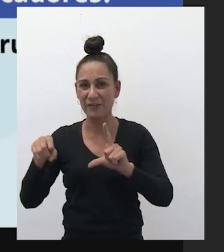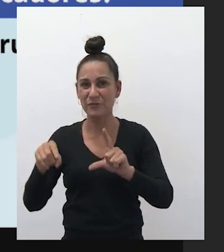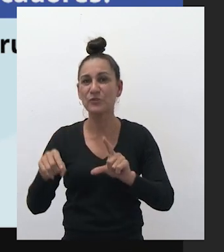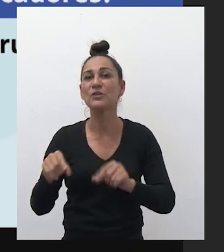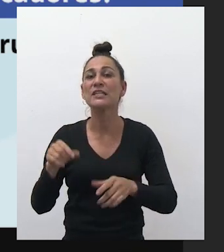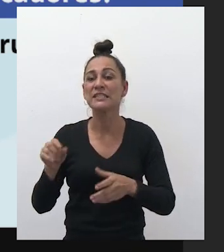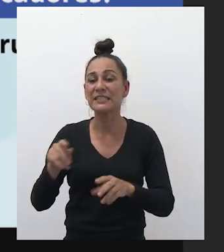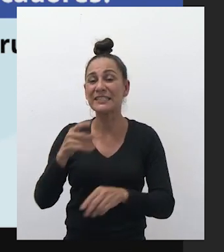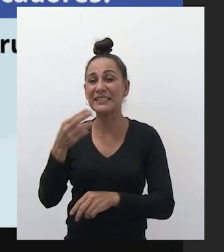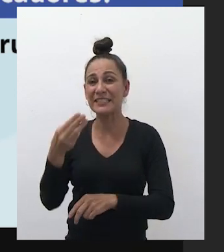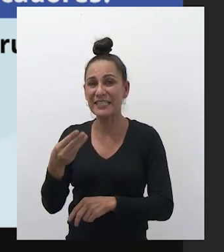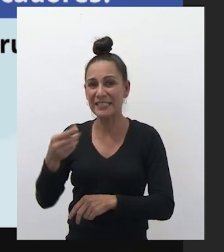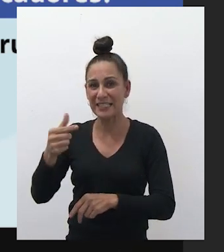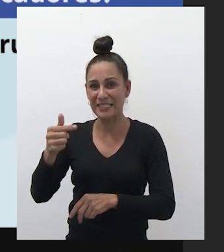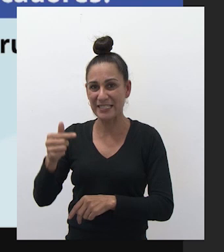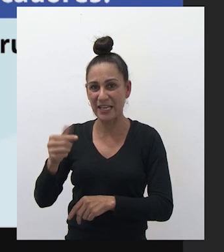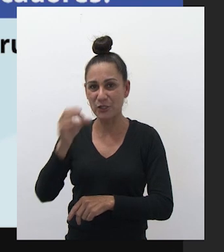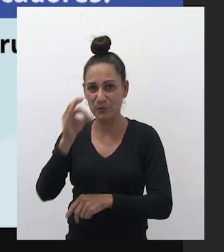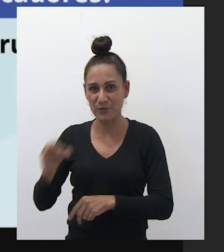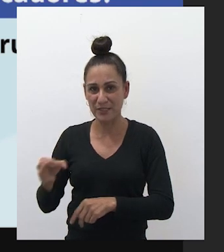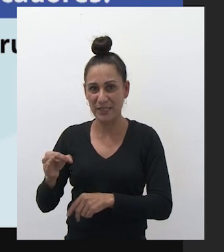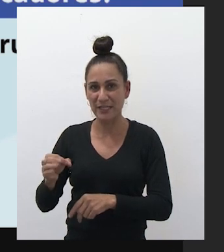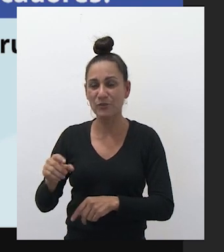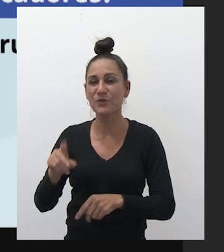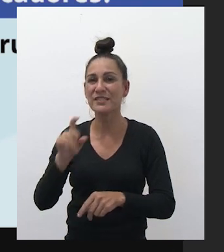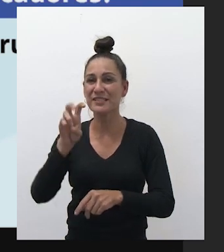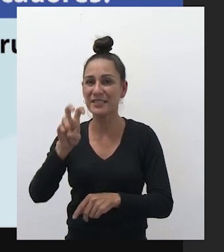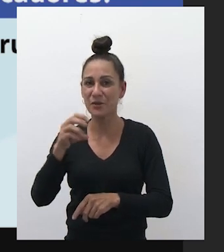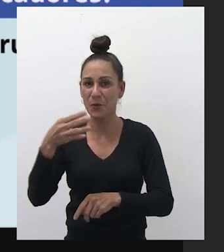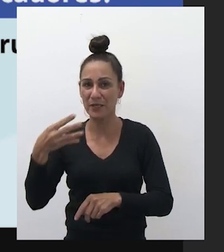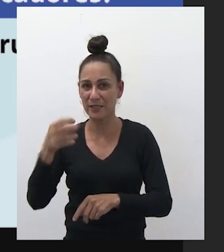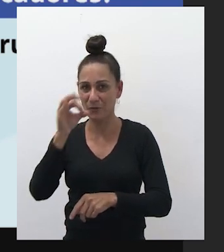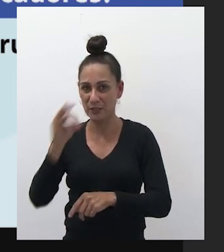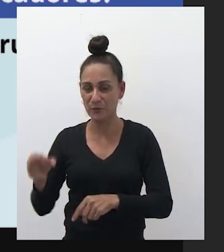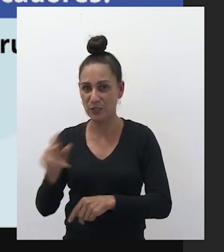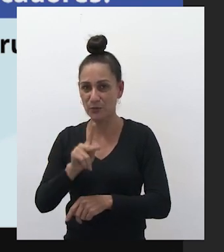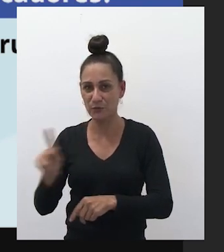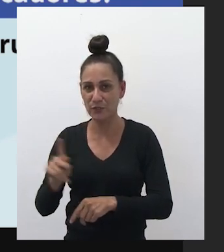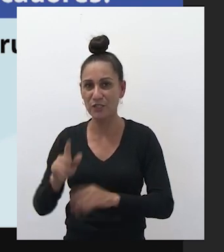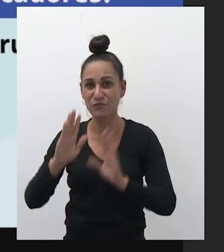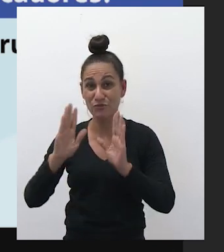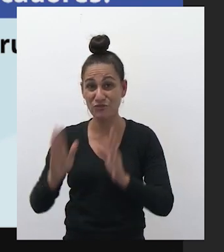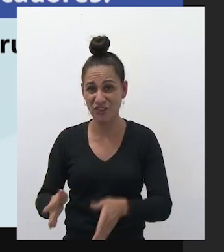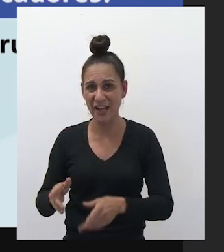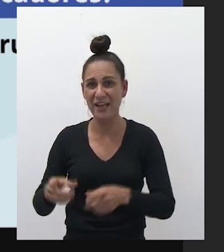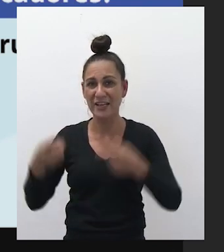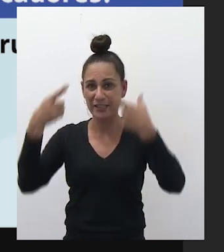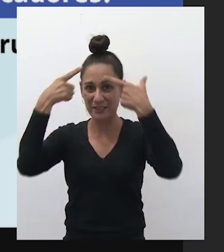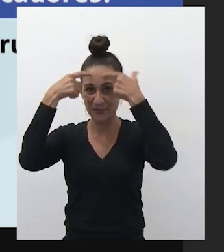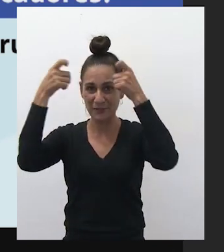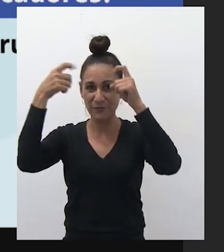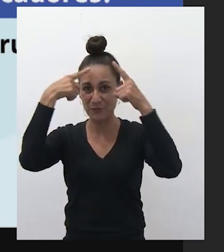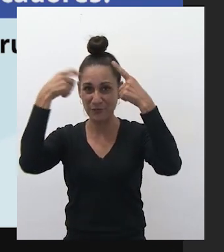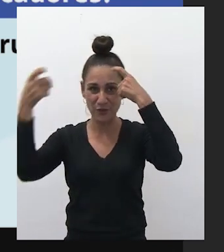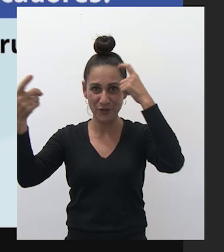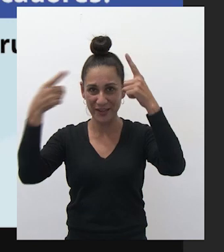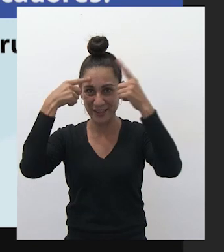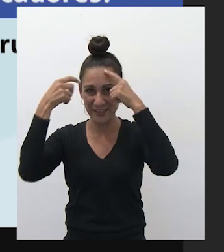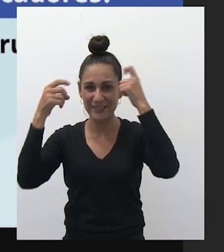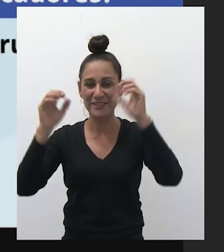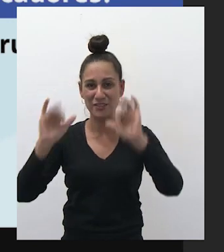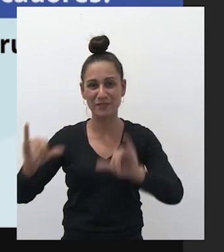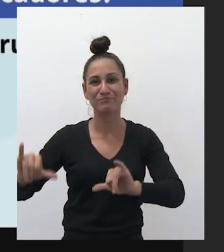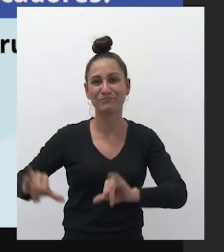37% dos estudantes e 54% dos professores relatando ter sofrido algum tipo de violência nas